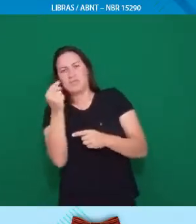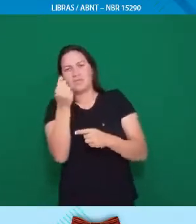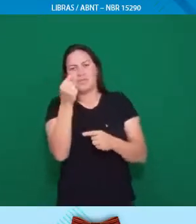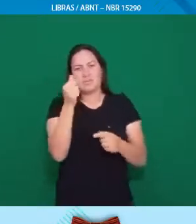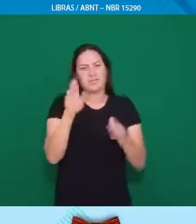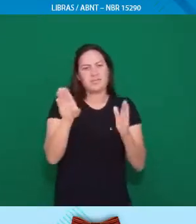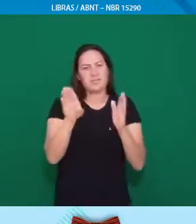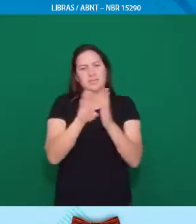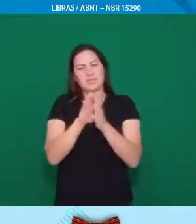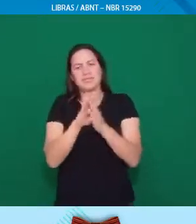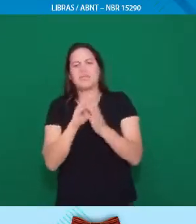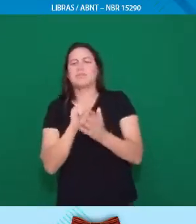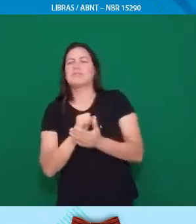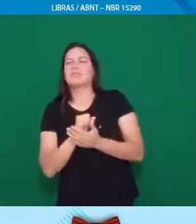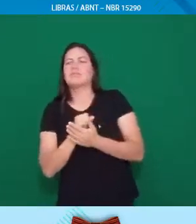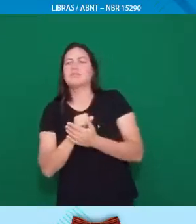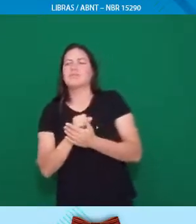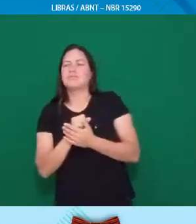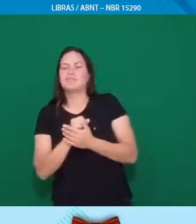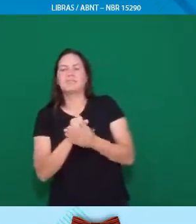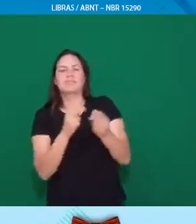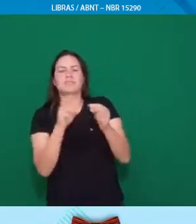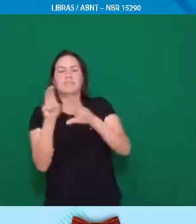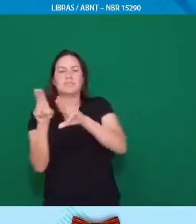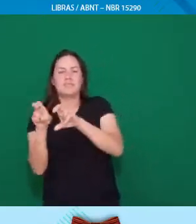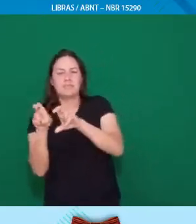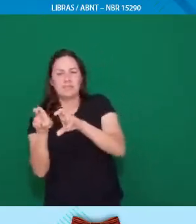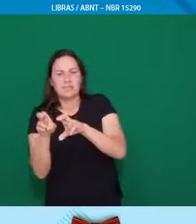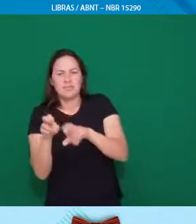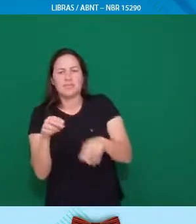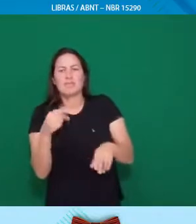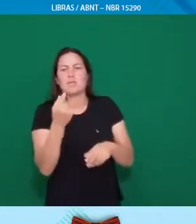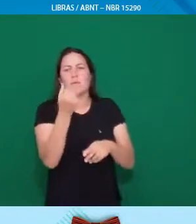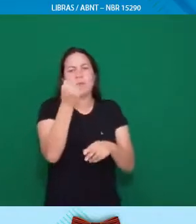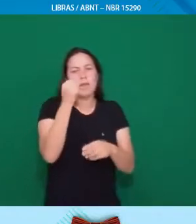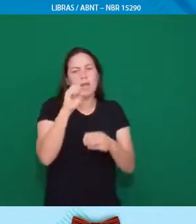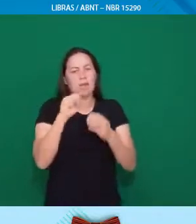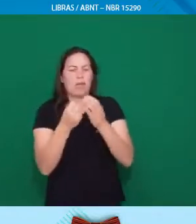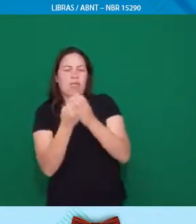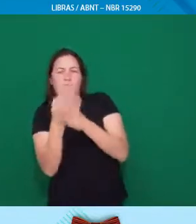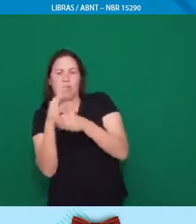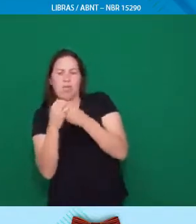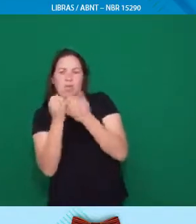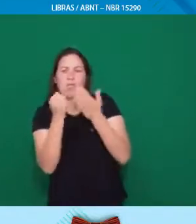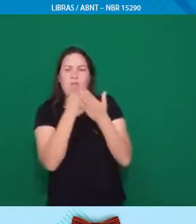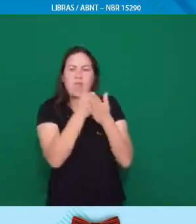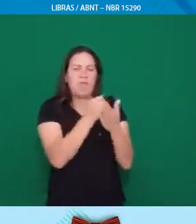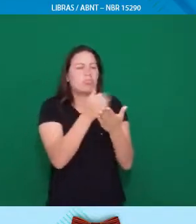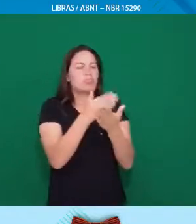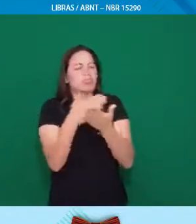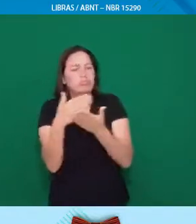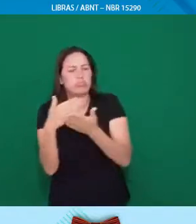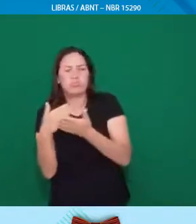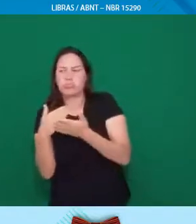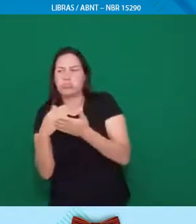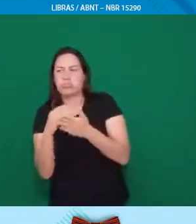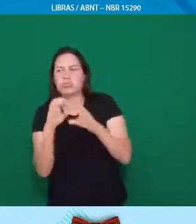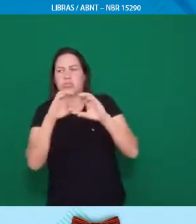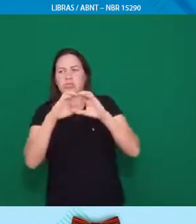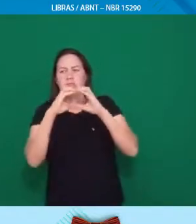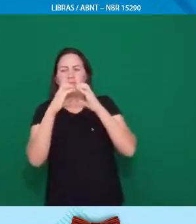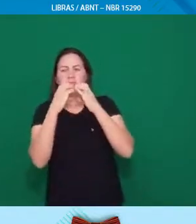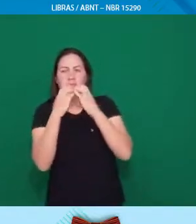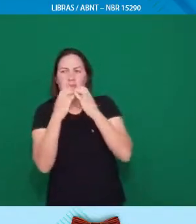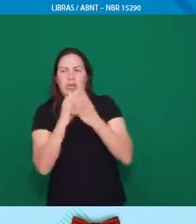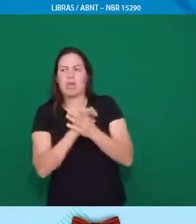de recurso vindo dos produtores ou de ganhos da cooperativa para poder distribuir uma coisa